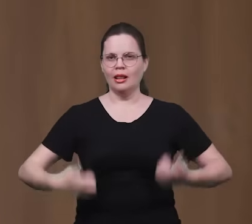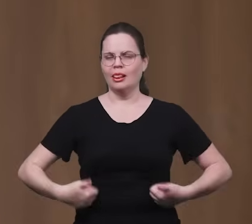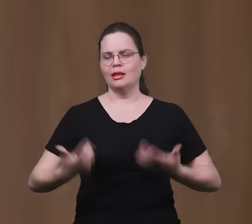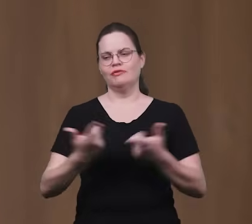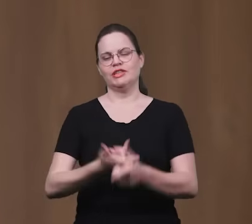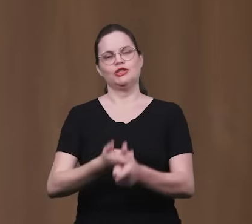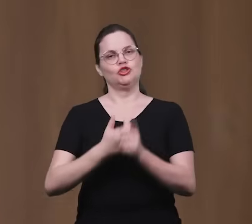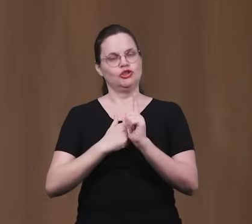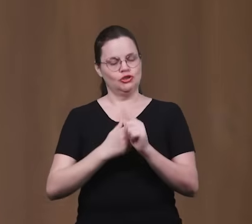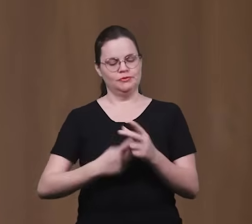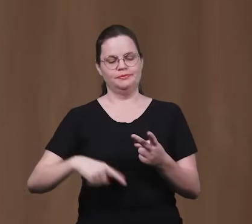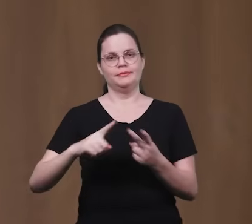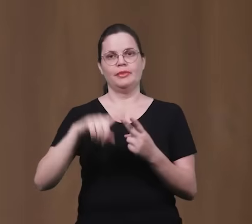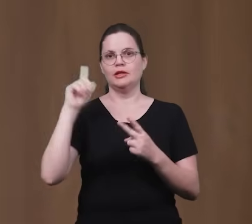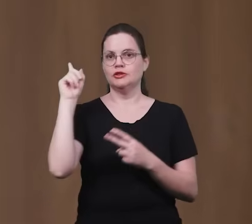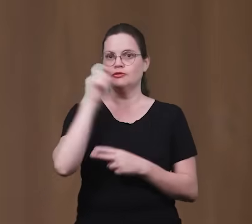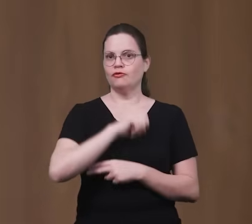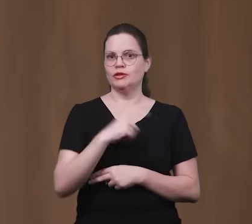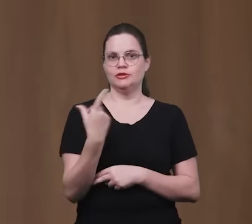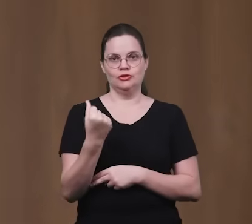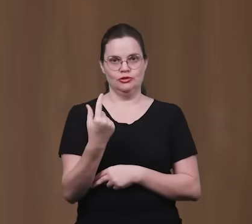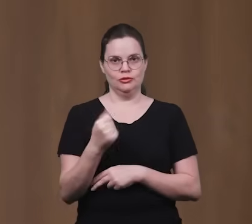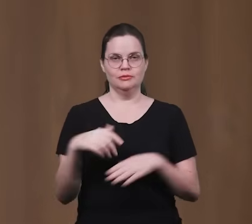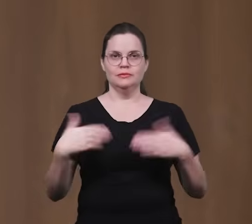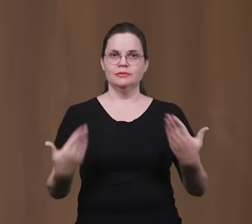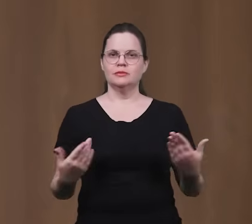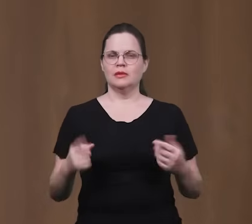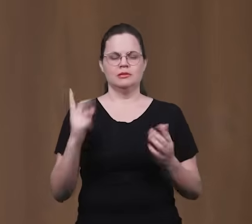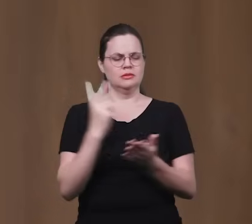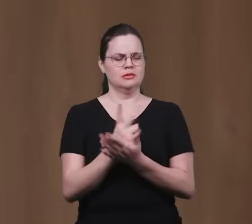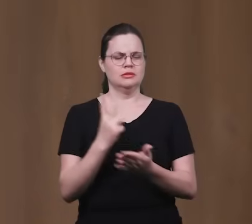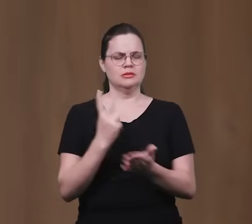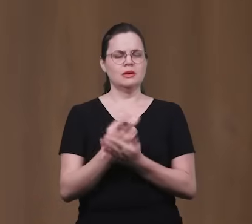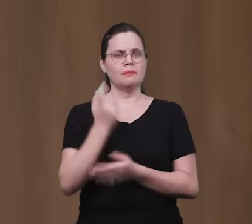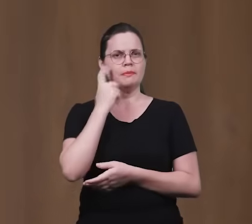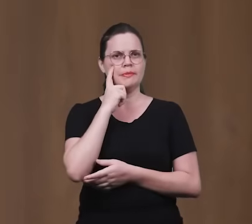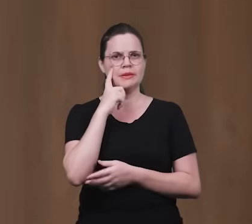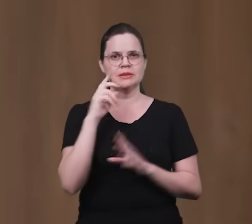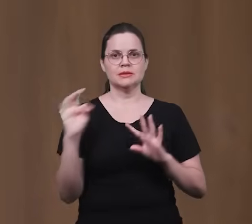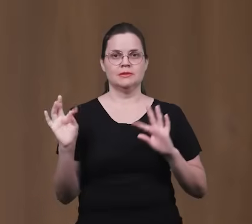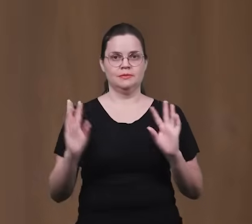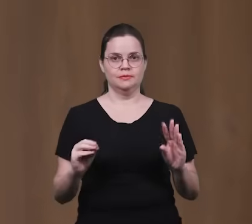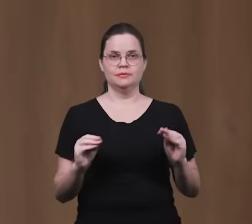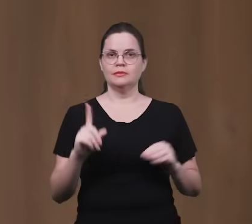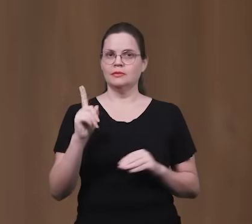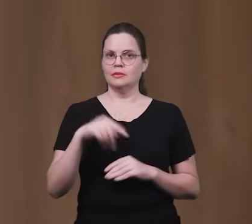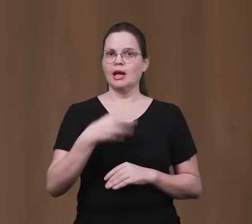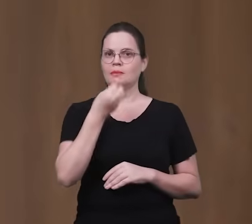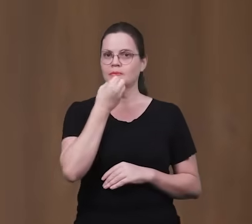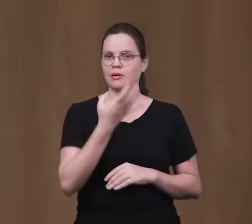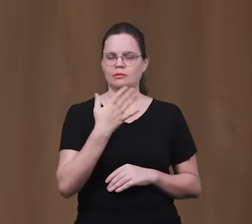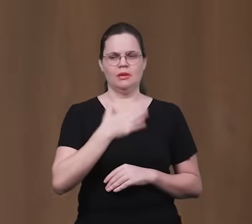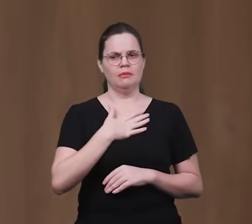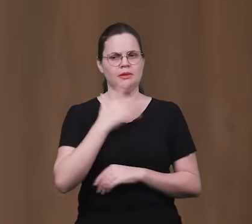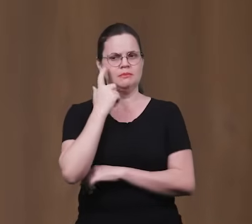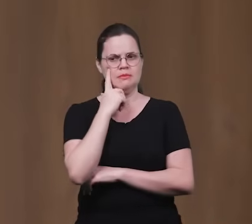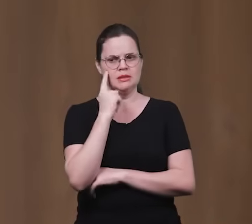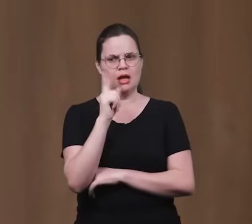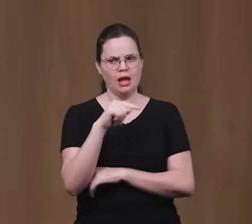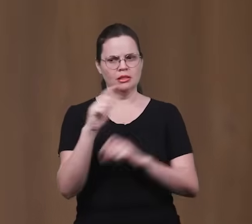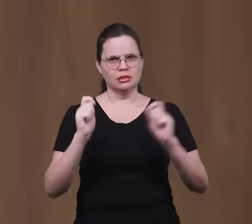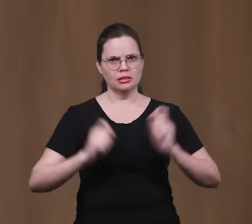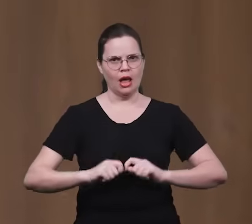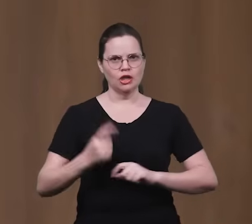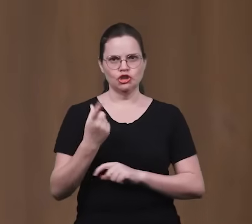envolver com dívidas, com dificuldades financeiras. Então, sempre o critério é assim: isso é bom para mim? Vai ser